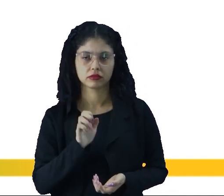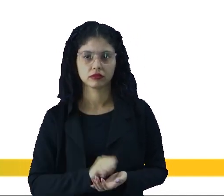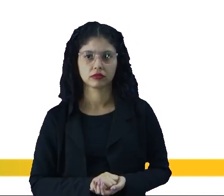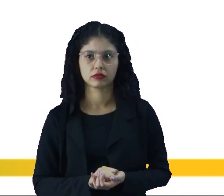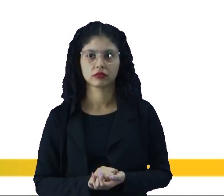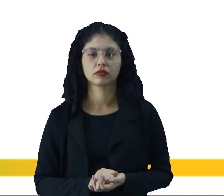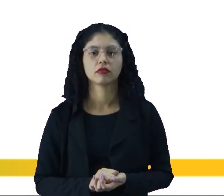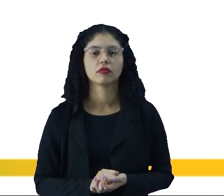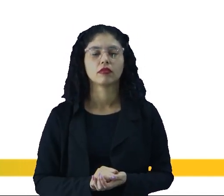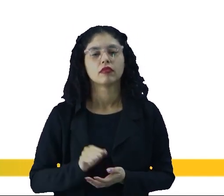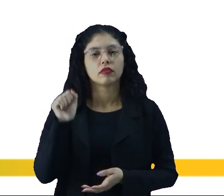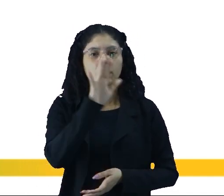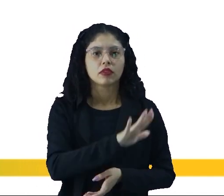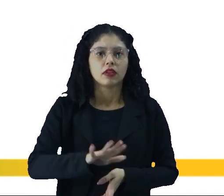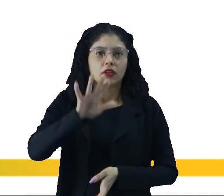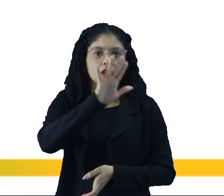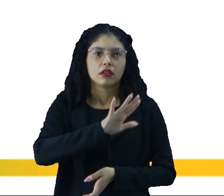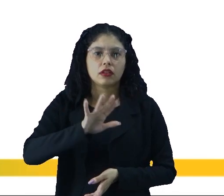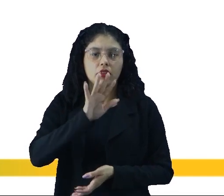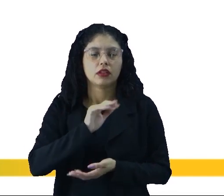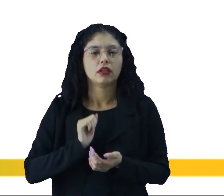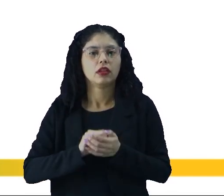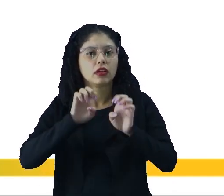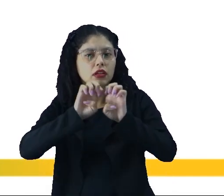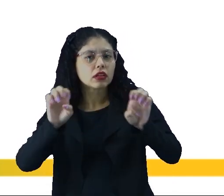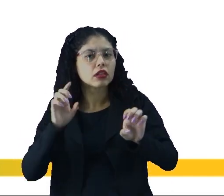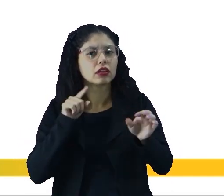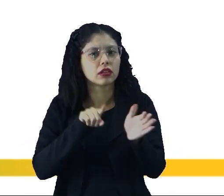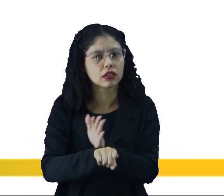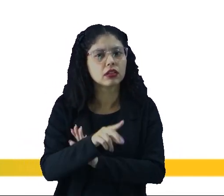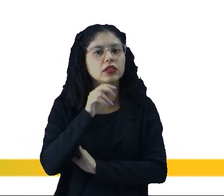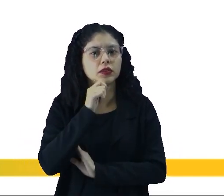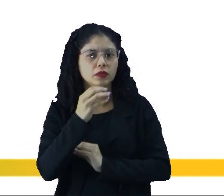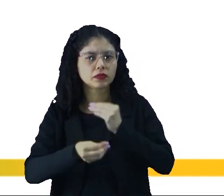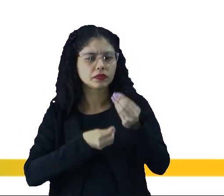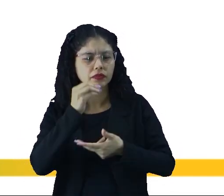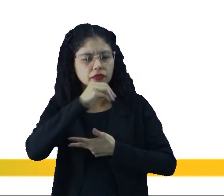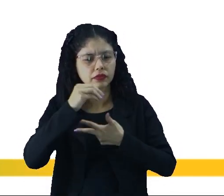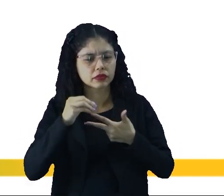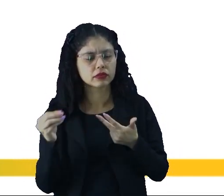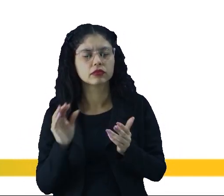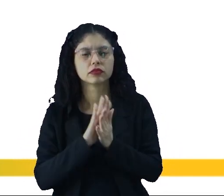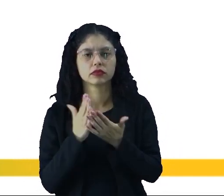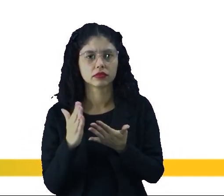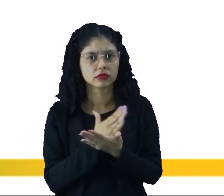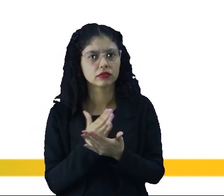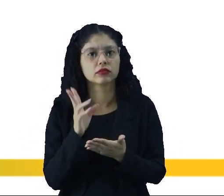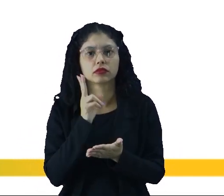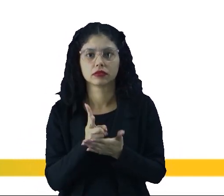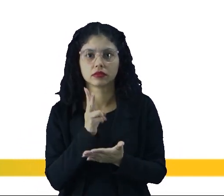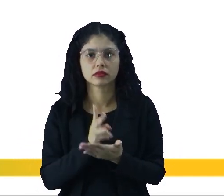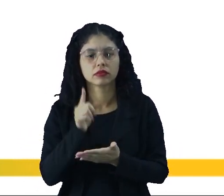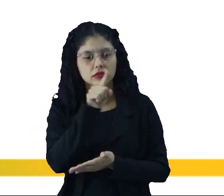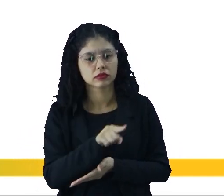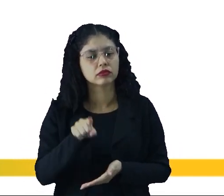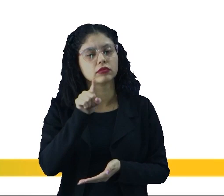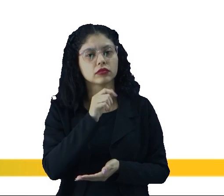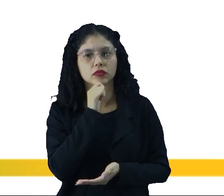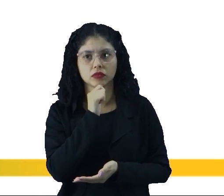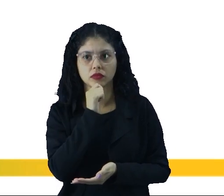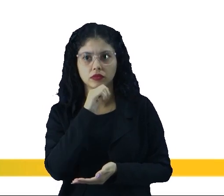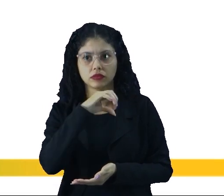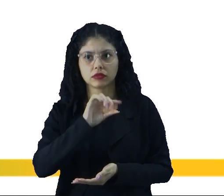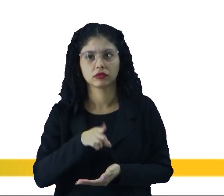gravidade. Geralmente, pessoal, nas equações, nas questões que a gente vê tanto no Enem, nos livros, ele sempre arredonda esse valor